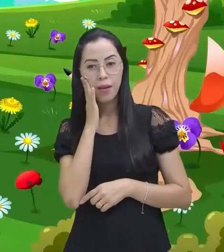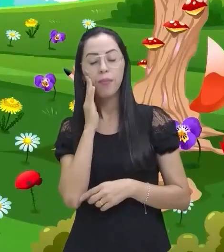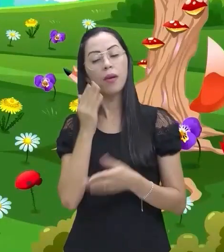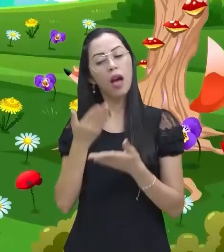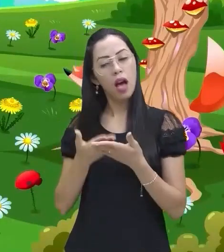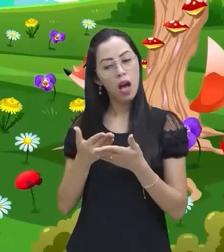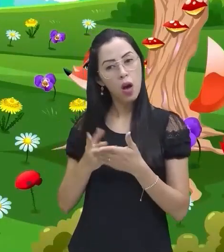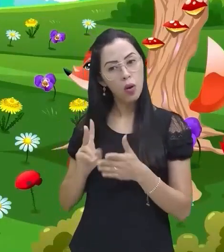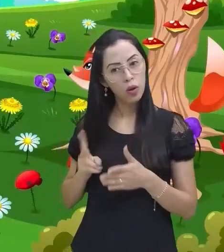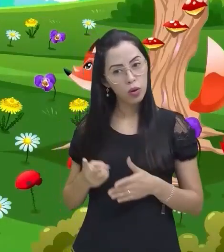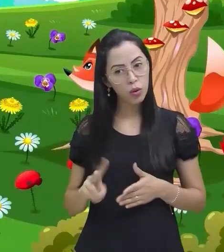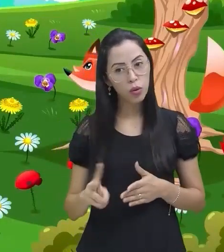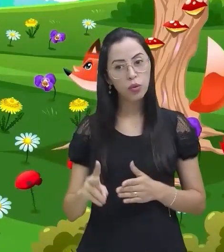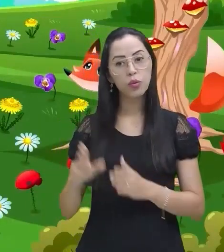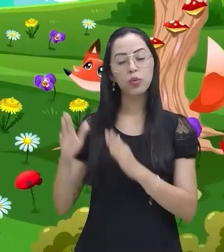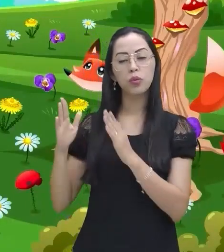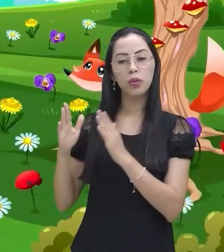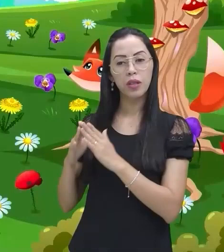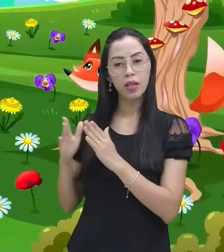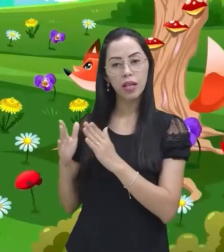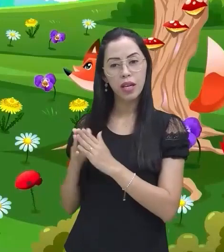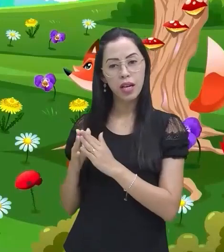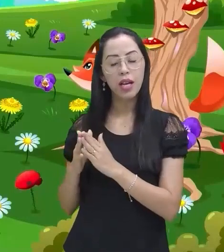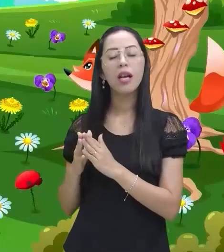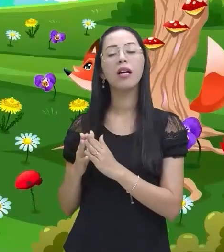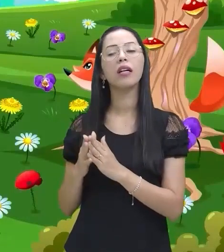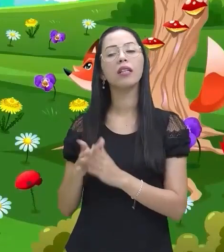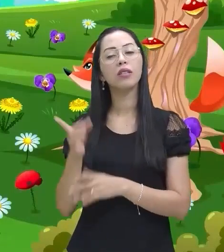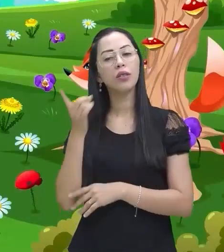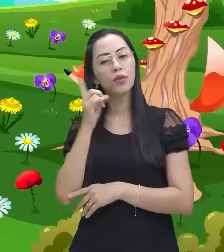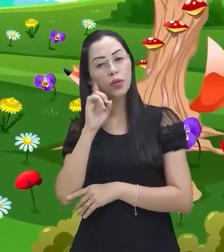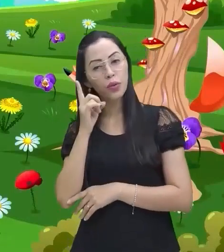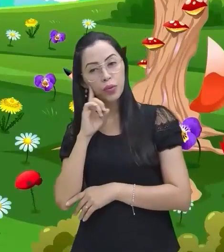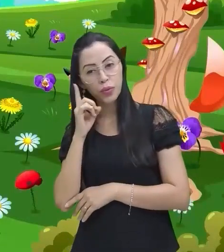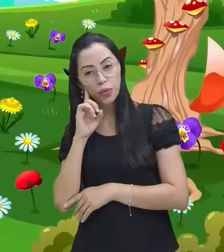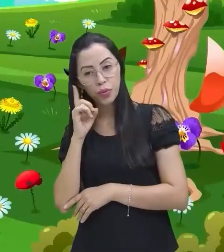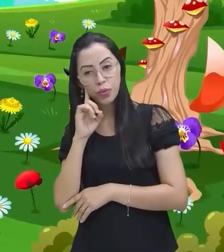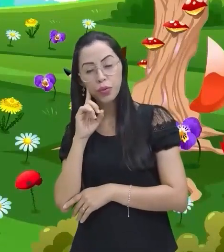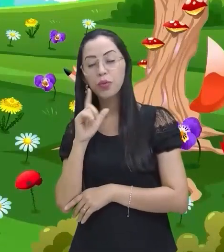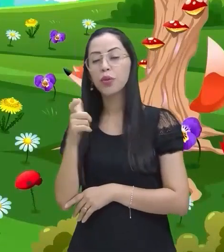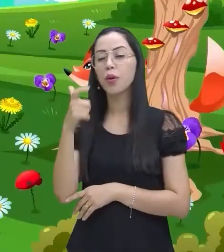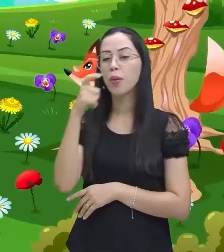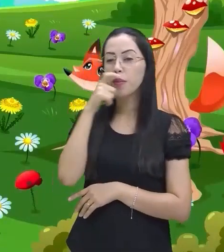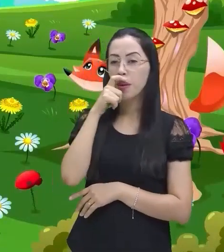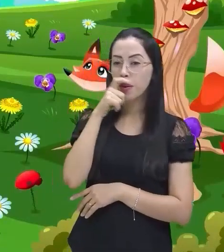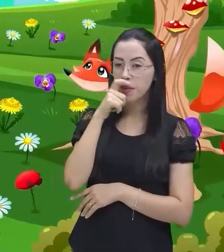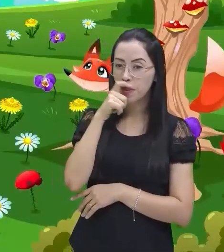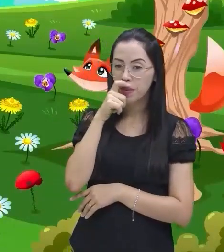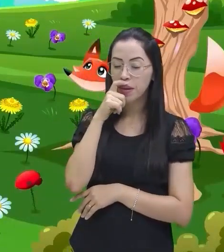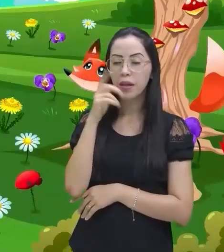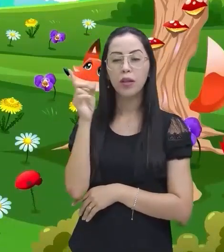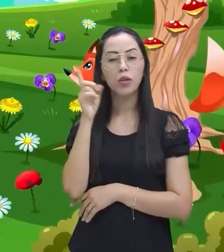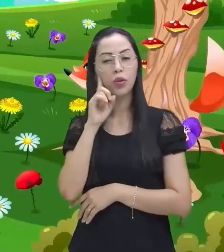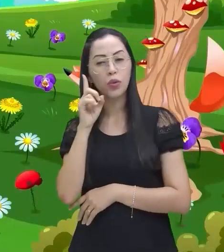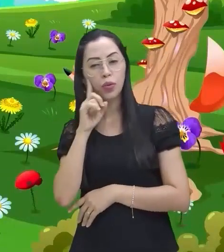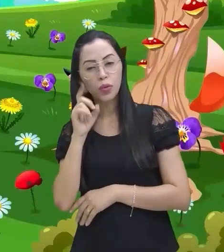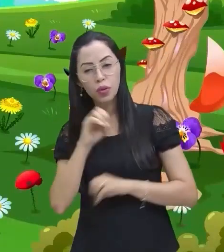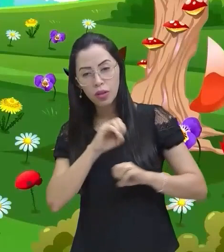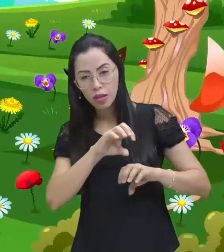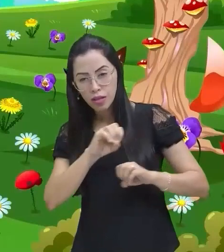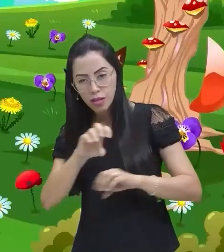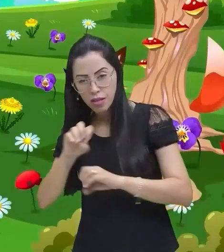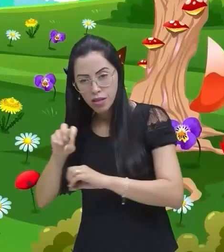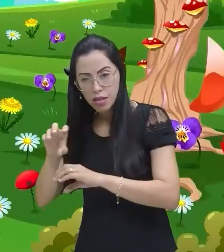em casa, como todos os dias. Esses pais, essas mães valorosas que todo dia estão ensinando seus fofinhos